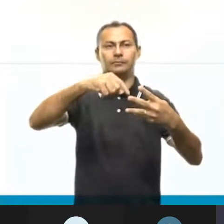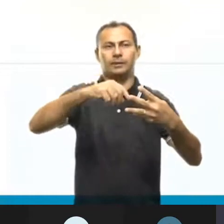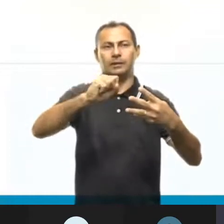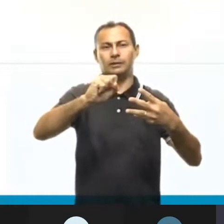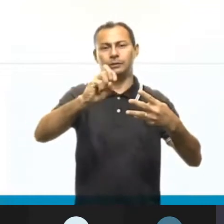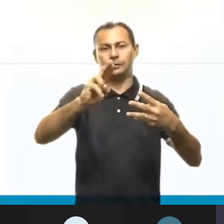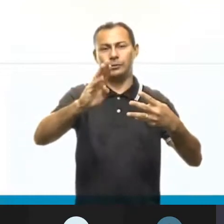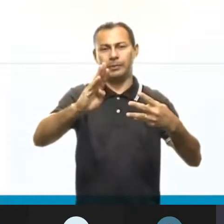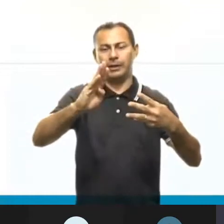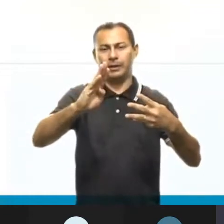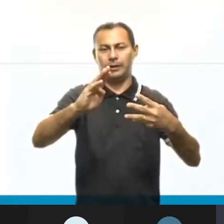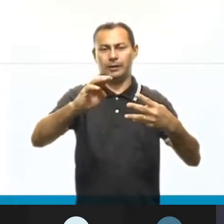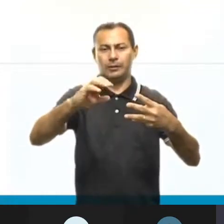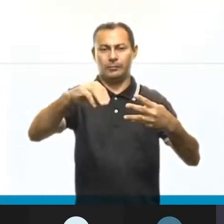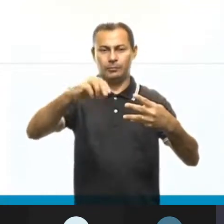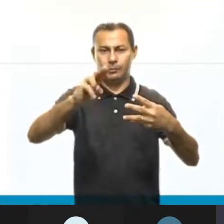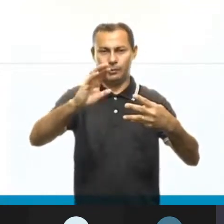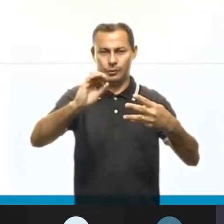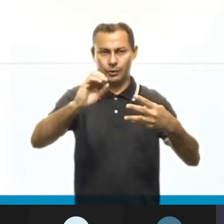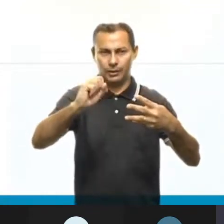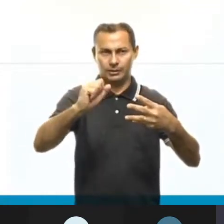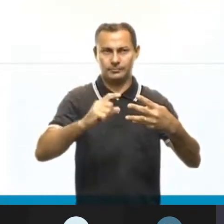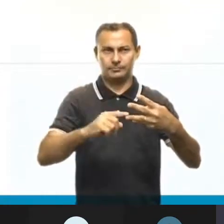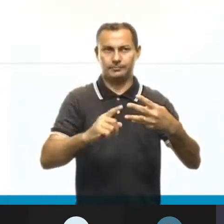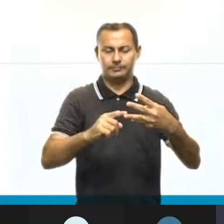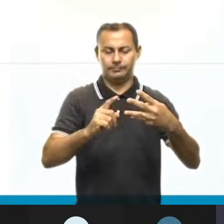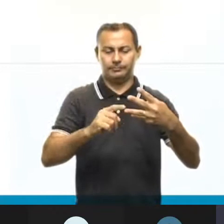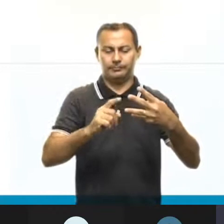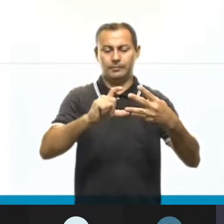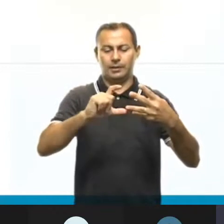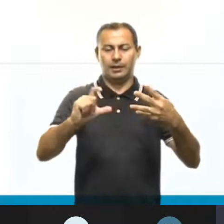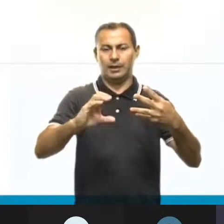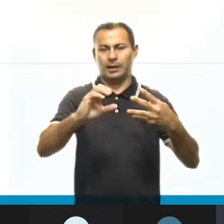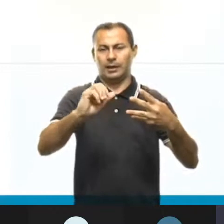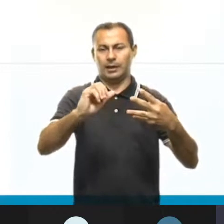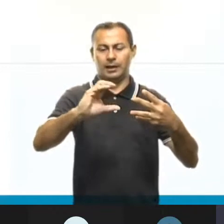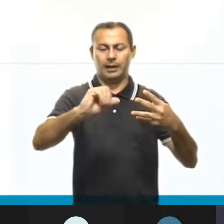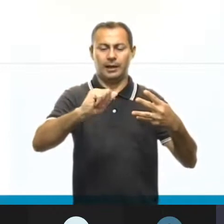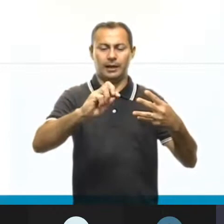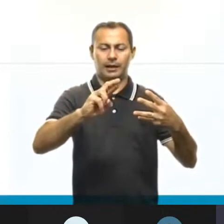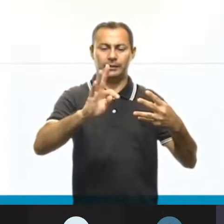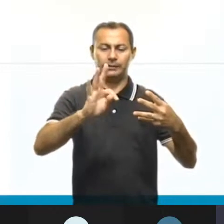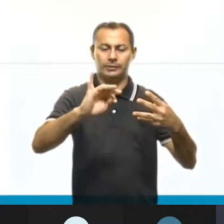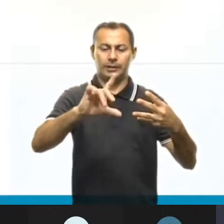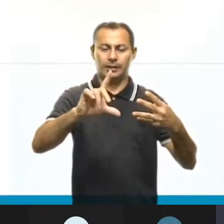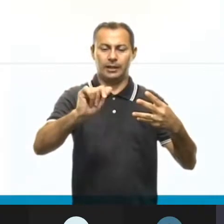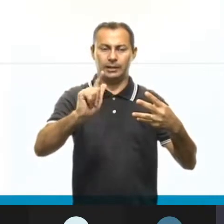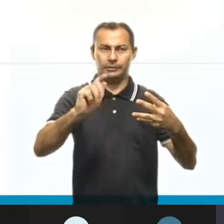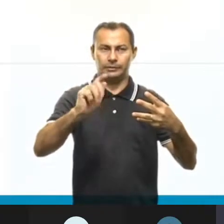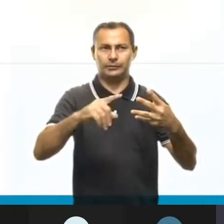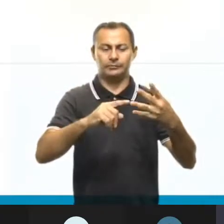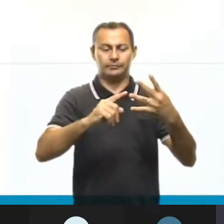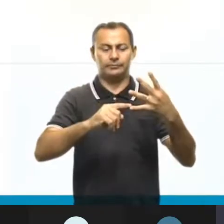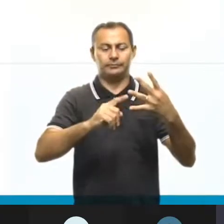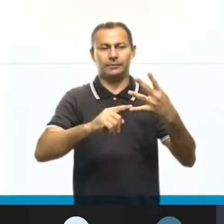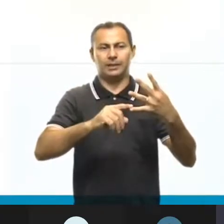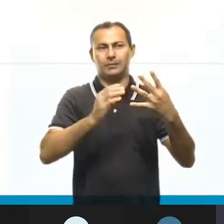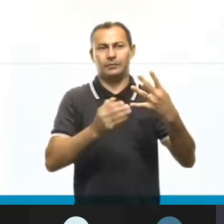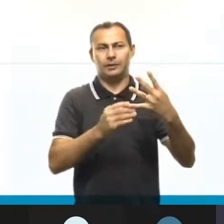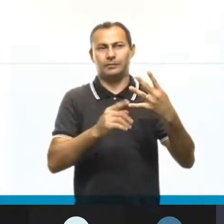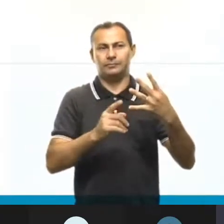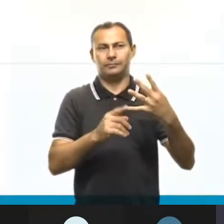de submucosa, a camada submucosa. Aqui nós temos a cartilagem hialina, né? E por